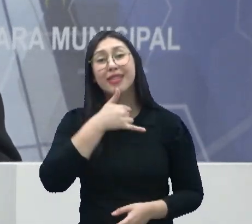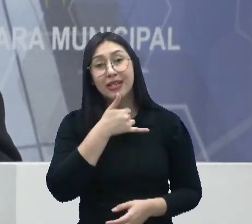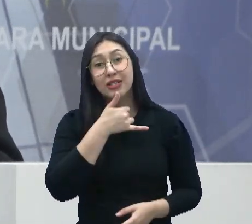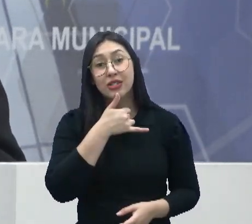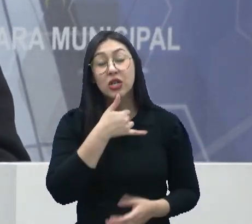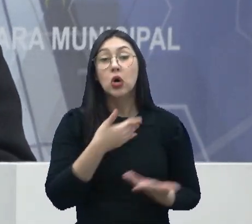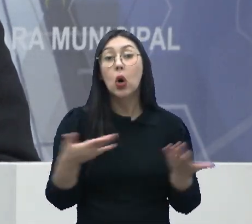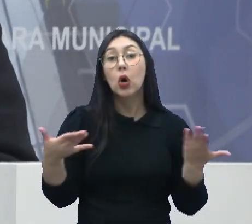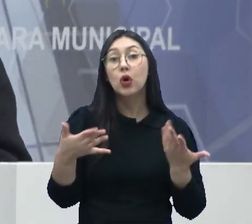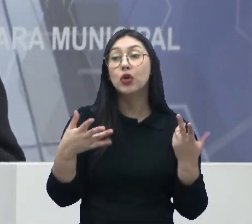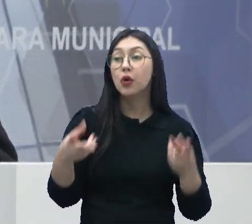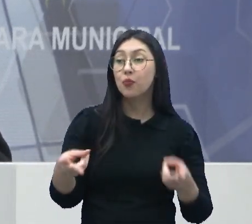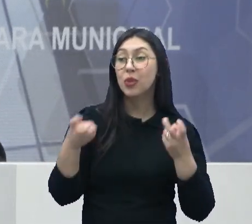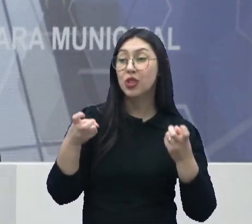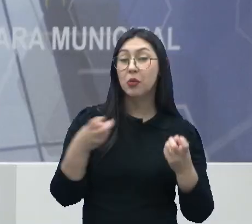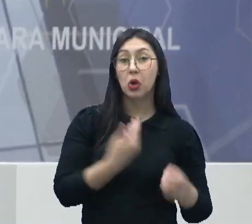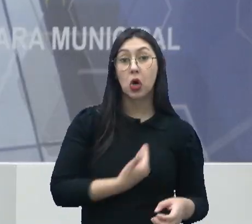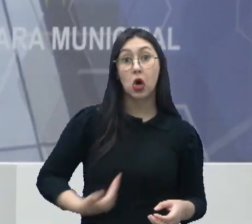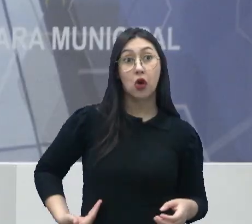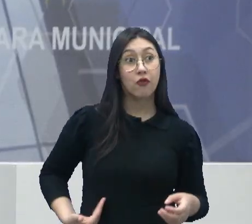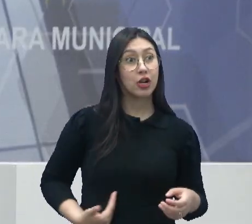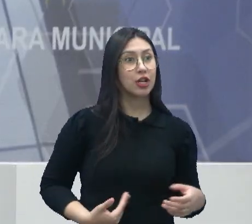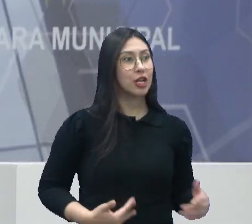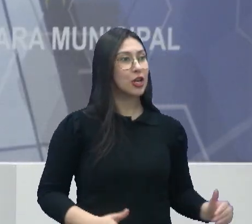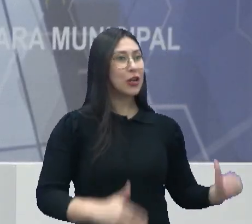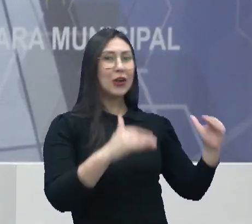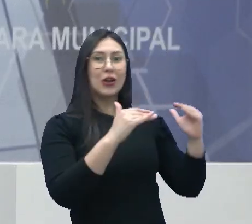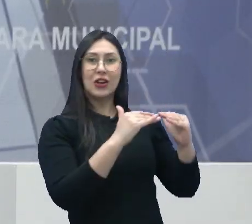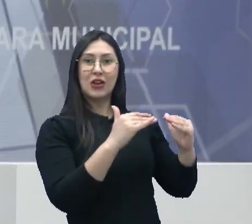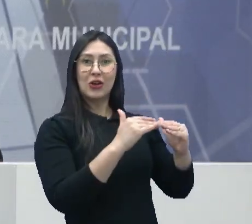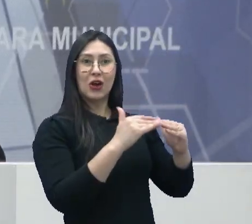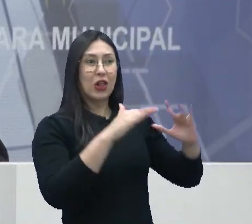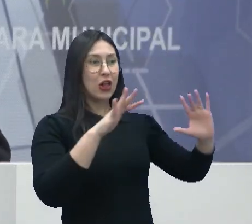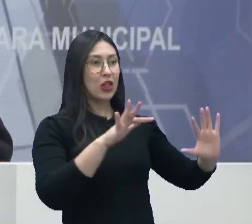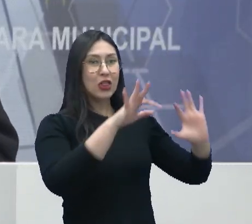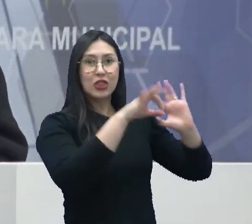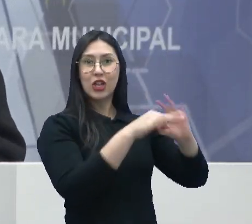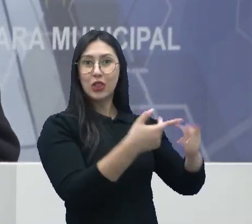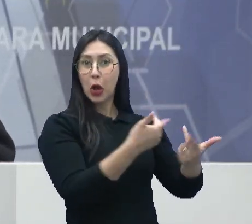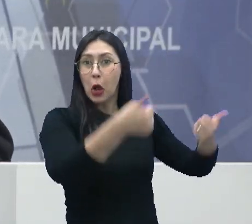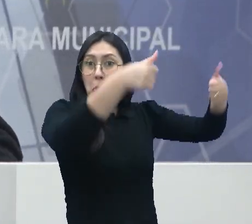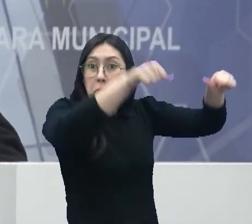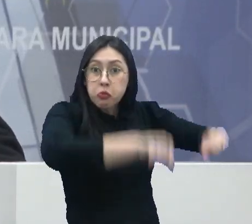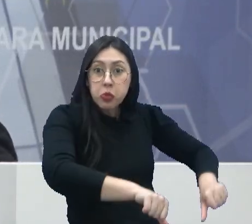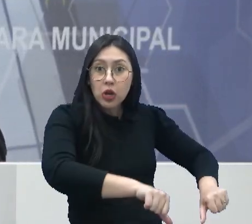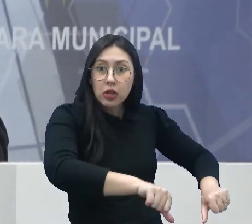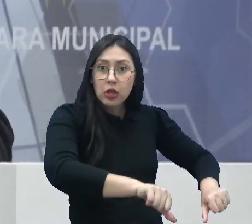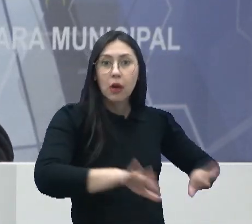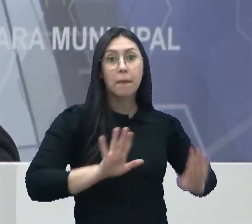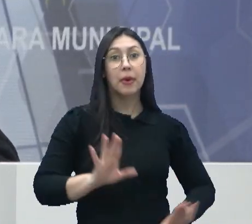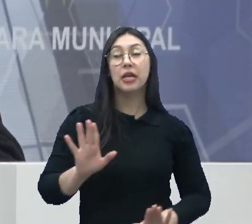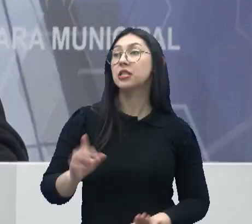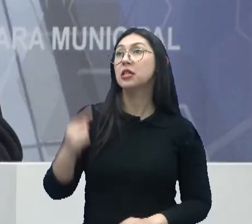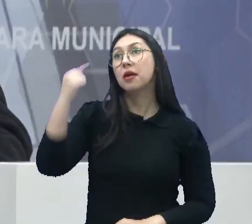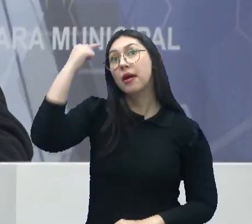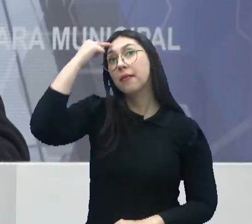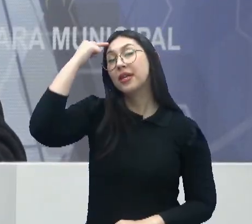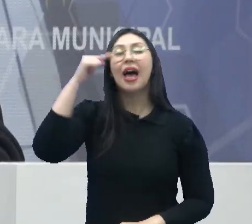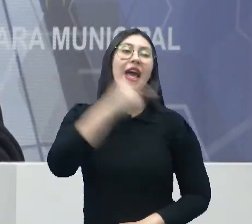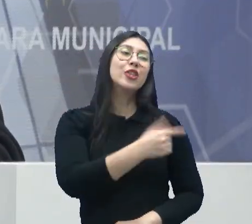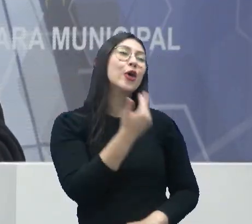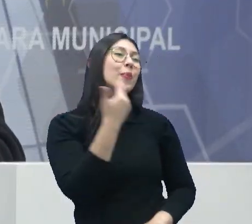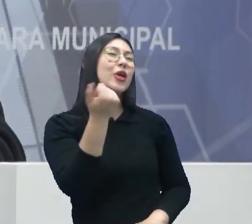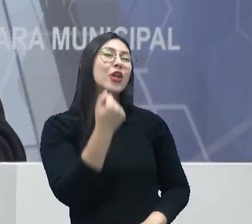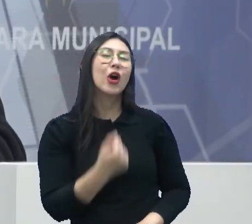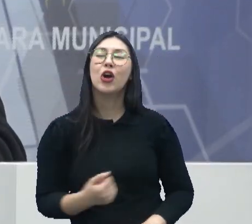um desgoverno que se alia ao que existe de pior no que diz respeito à ditadura no nosso país, e a gente achar que é melhor isso do que se